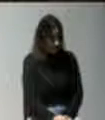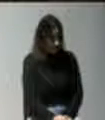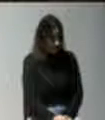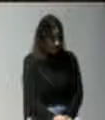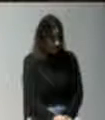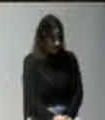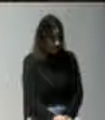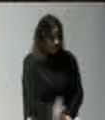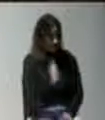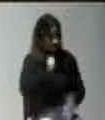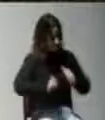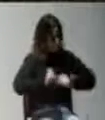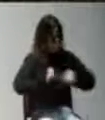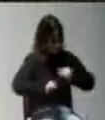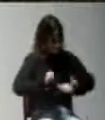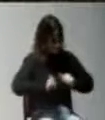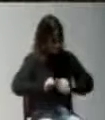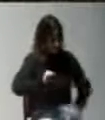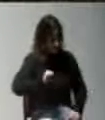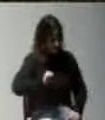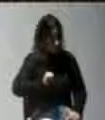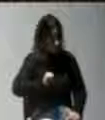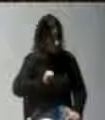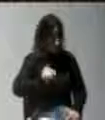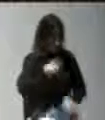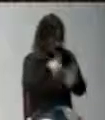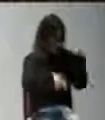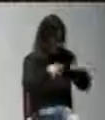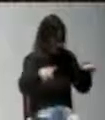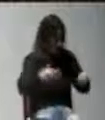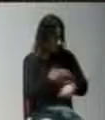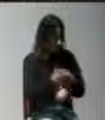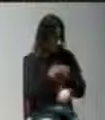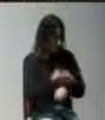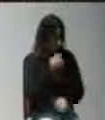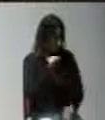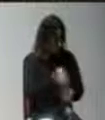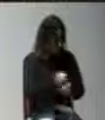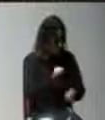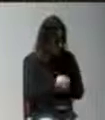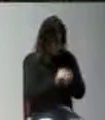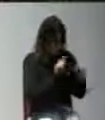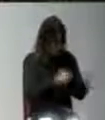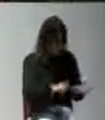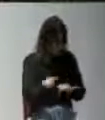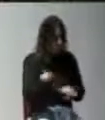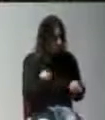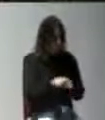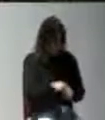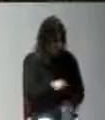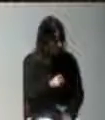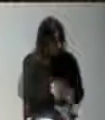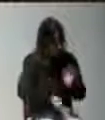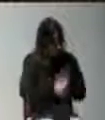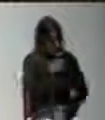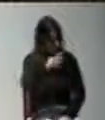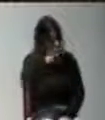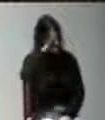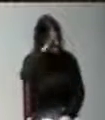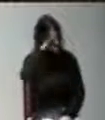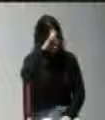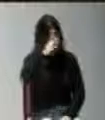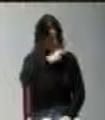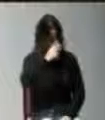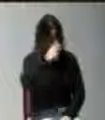que estiveram conosco essa semana, e ainda tem mais depois disso aqui, também fazem memória. Assim como